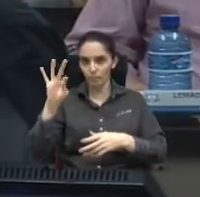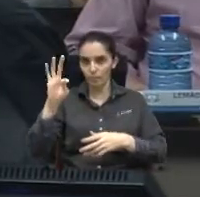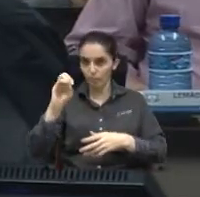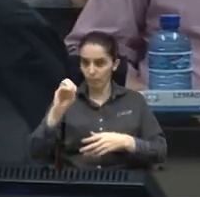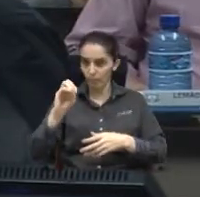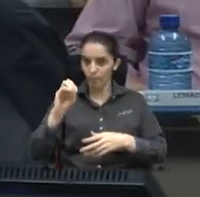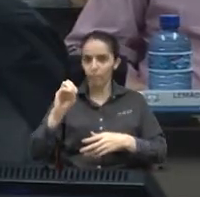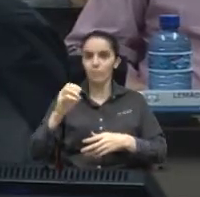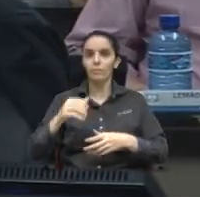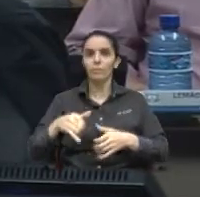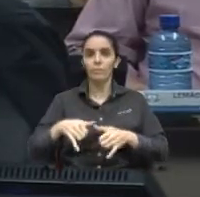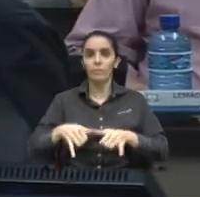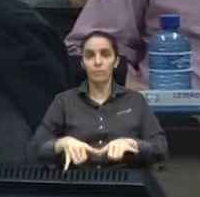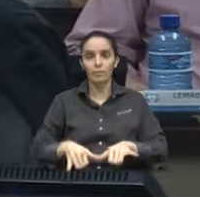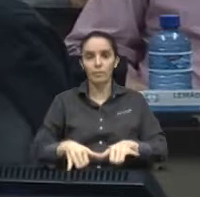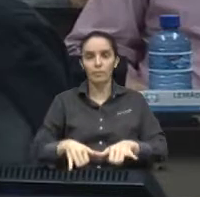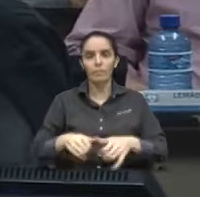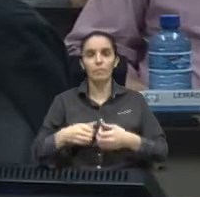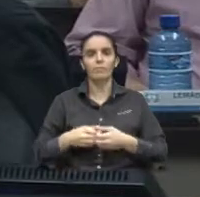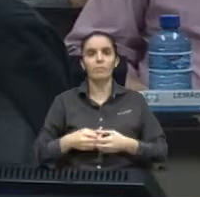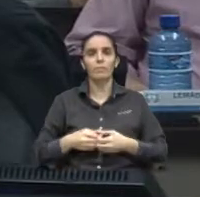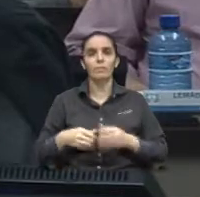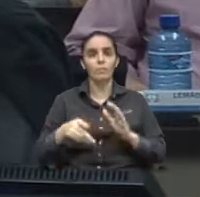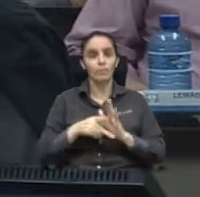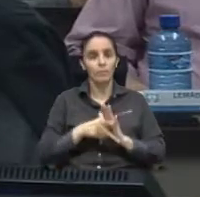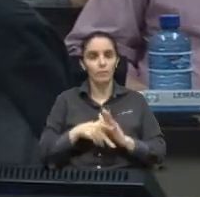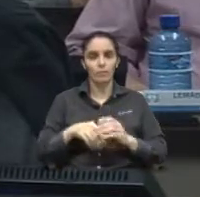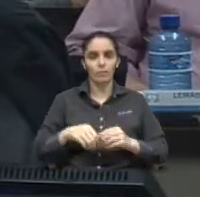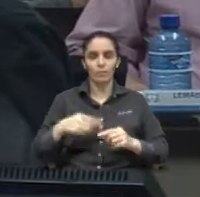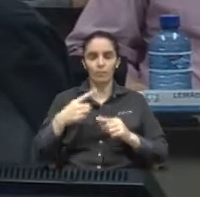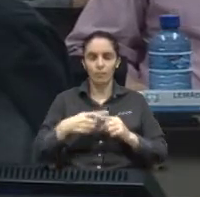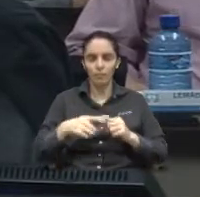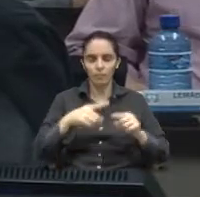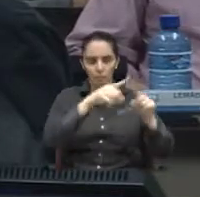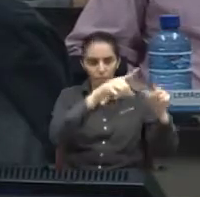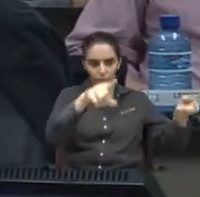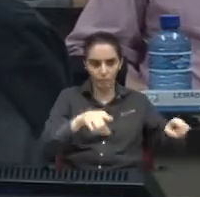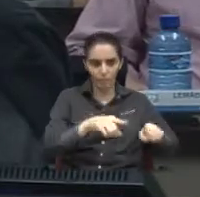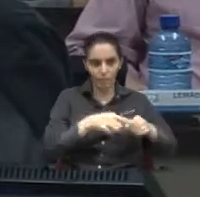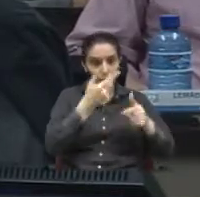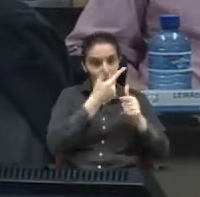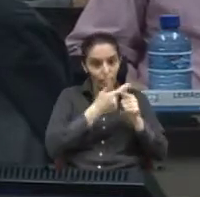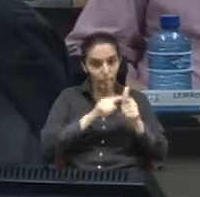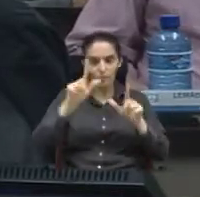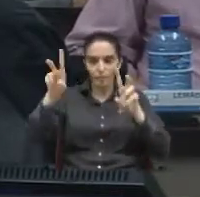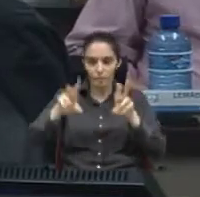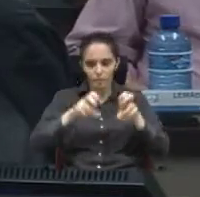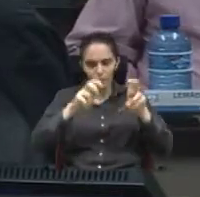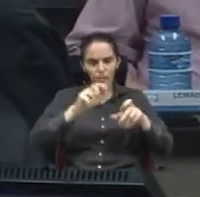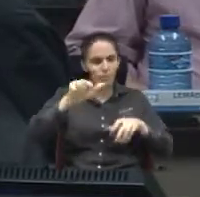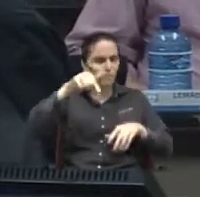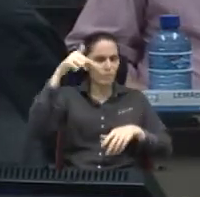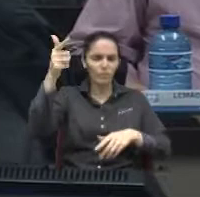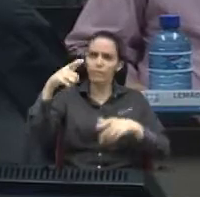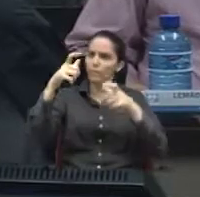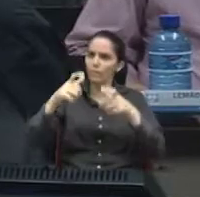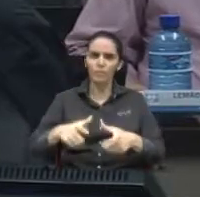como objeto de reforma agrária. A reforma agrária deve ser discutida em outras áreas que